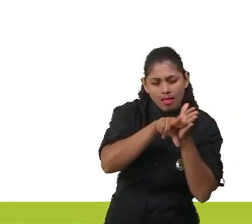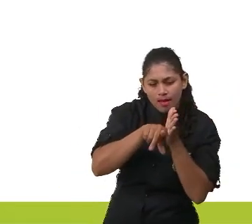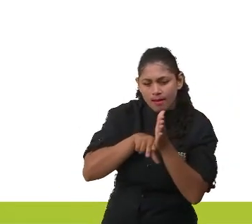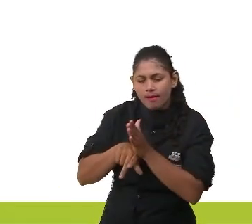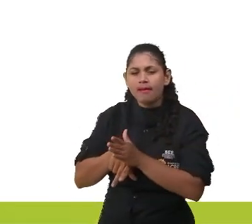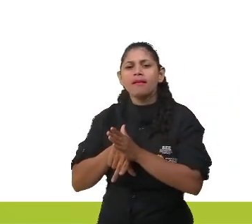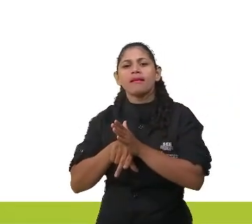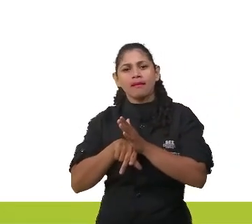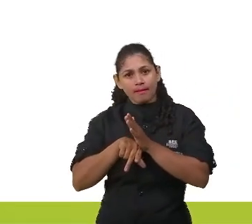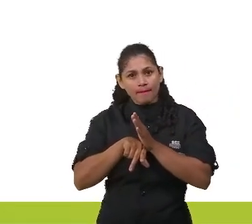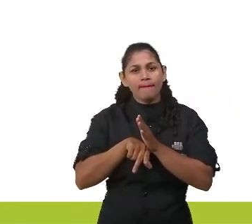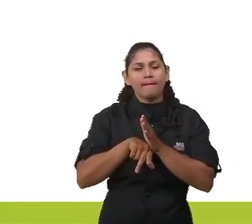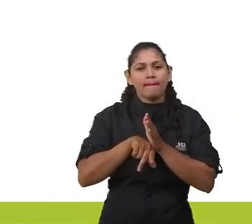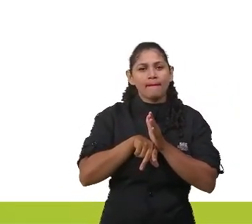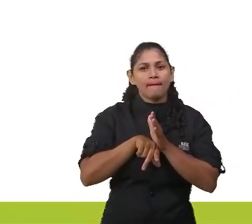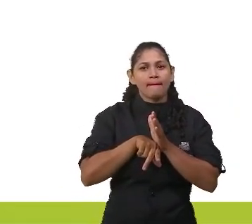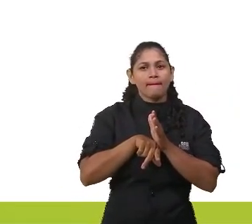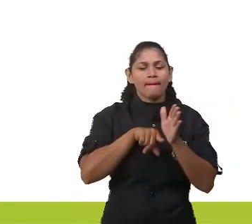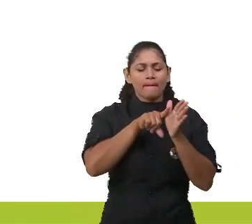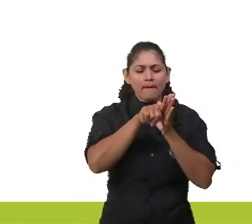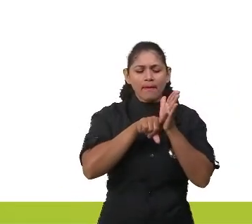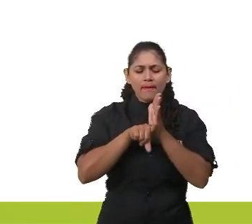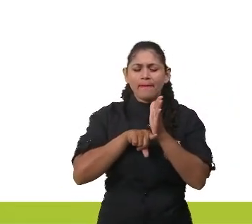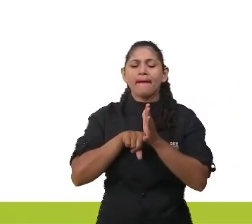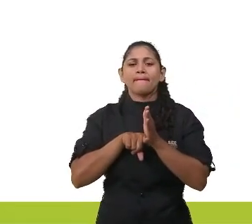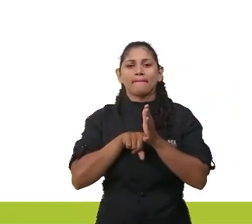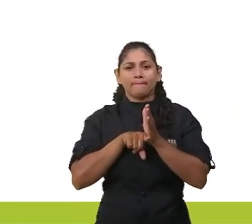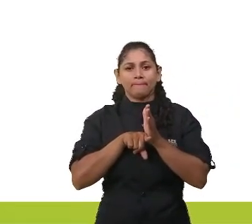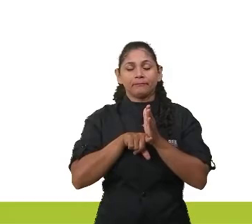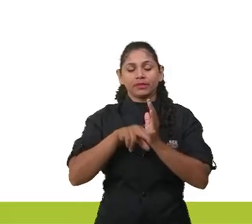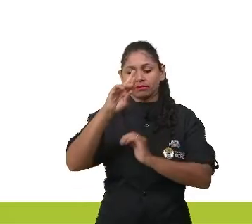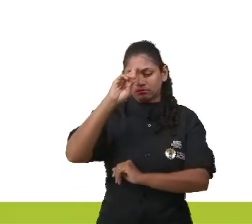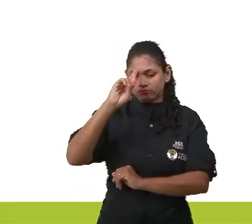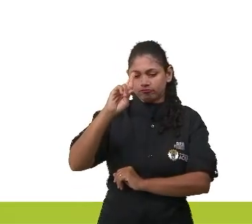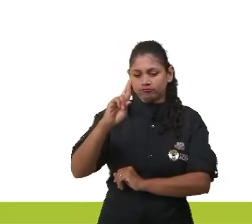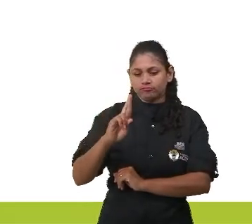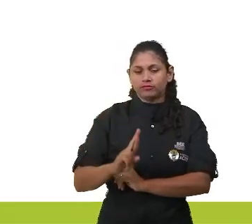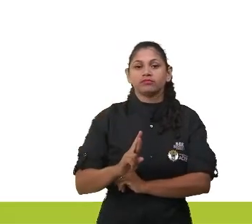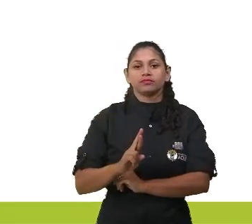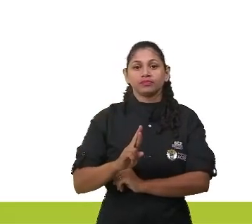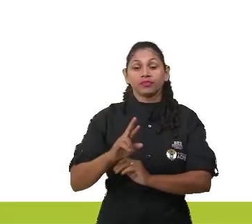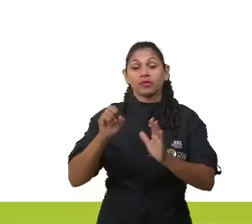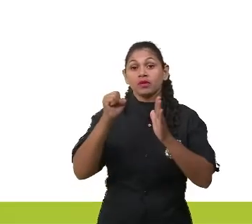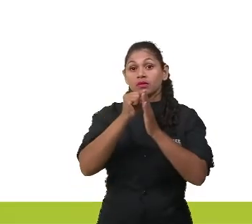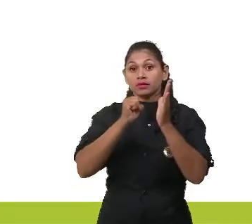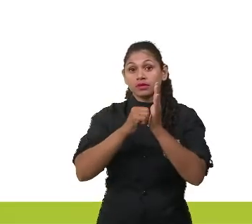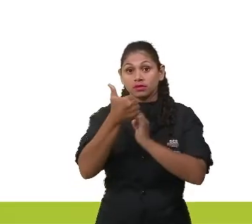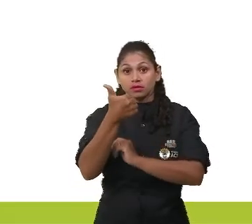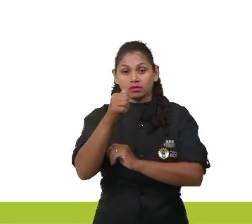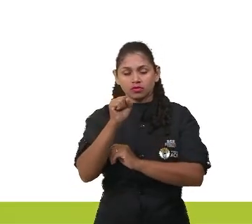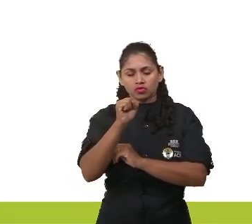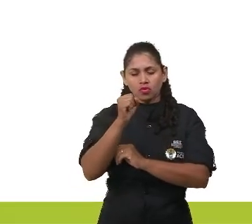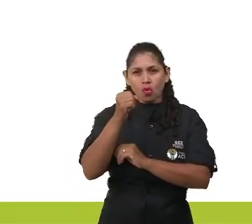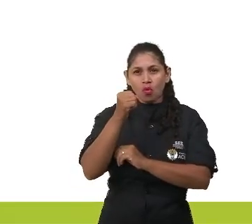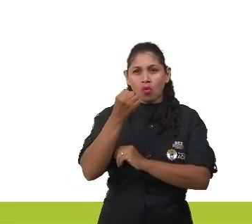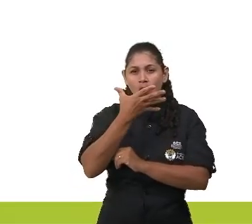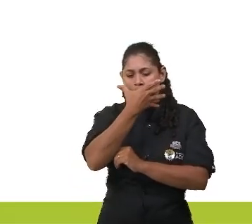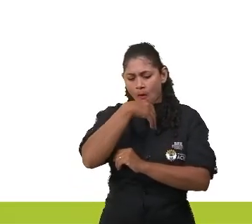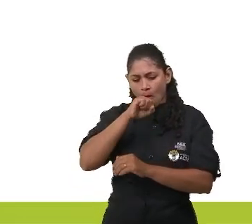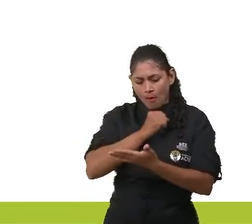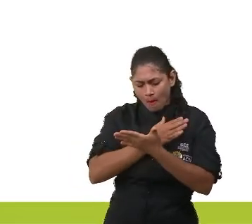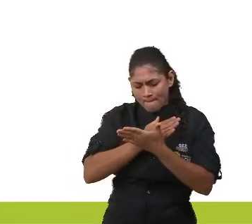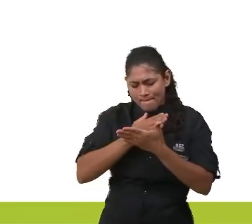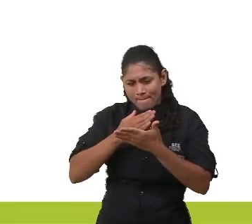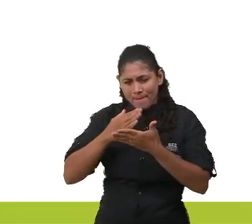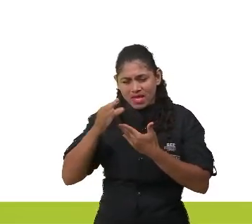a ser parceiros fundamentais da razão. É ainda no século XVIII que o homem começa a tomar consciência de